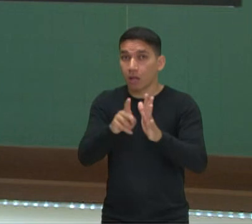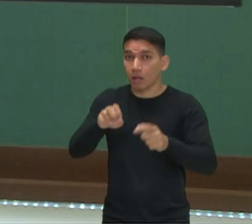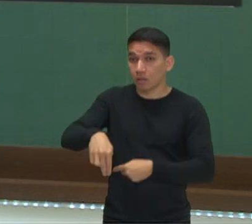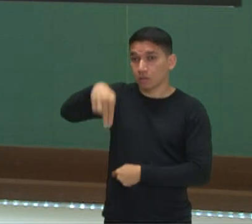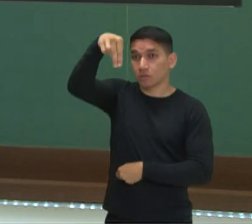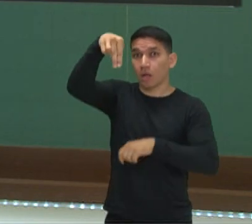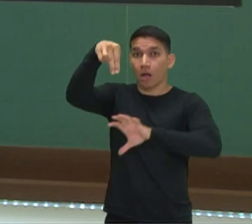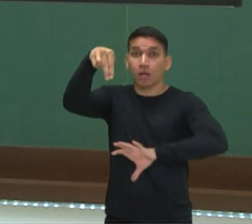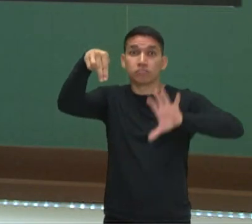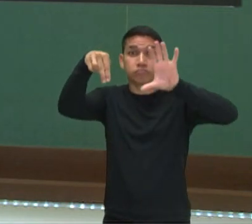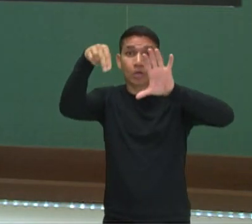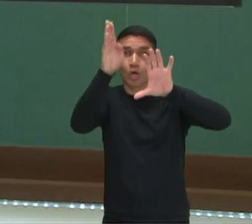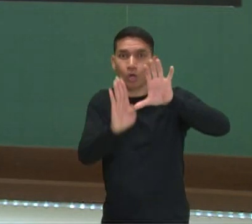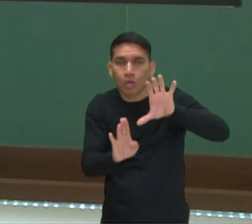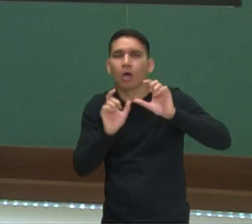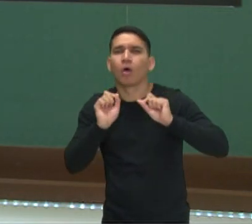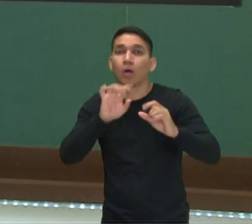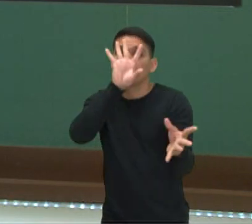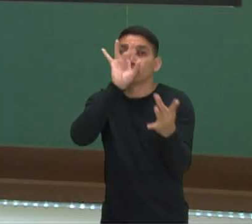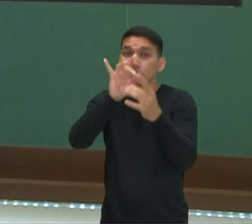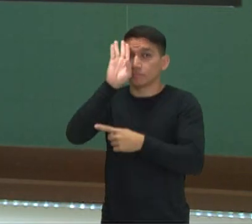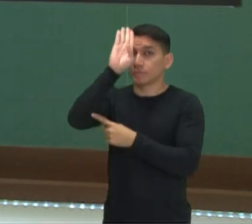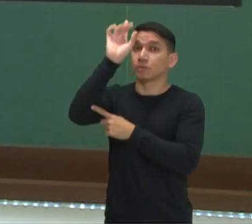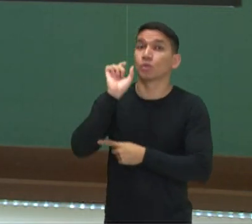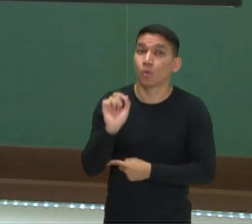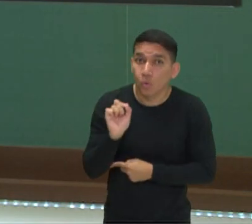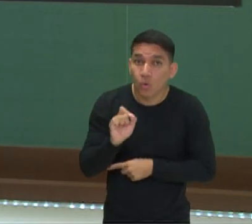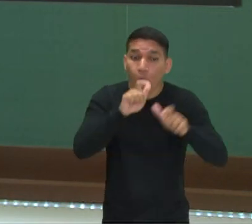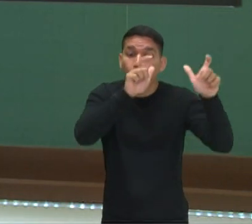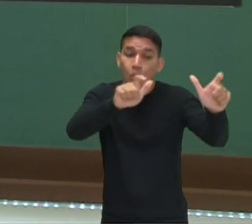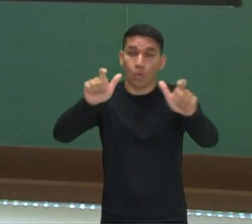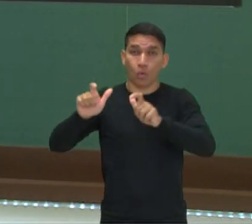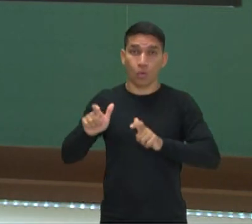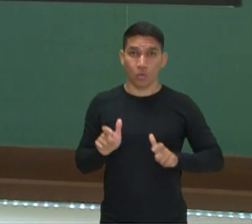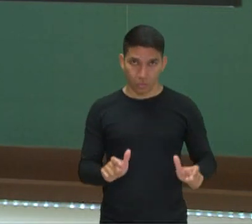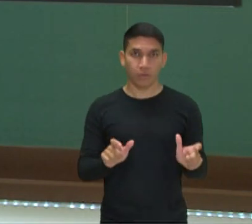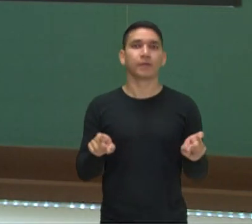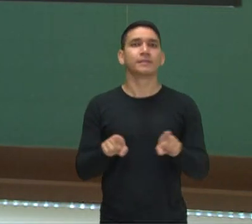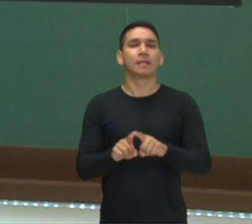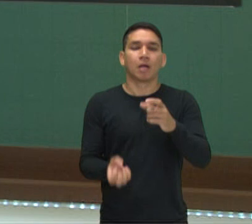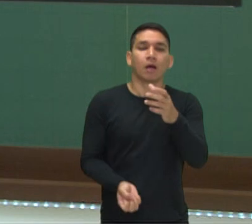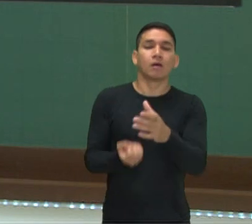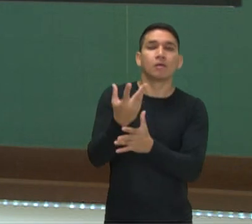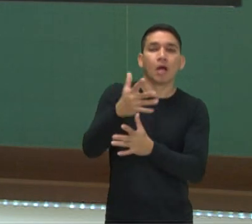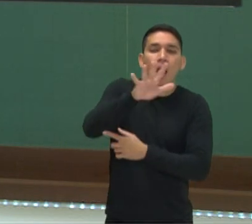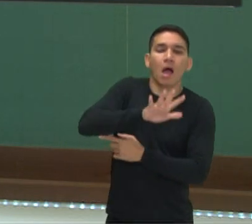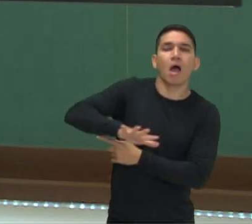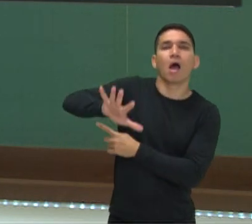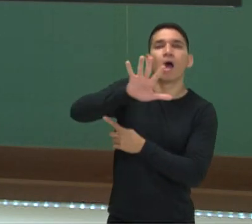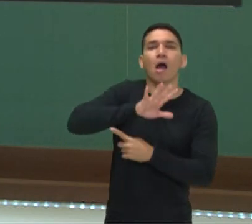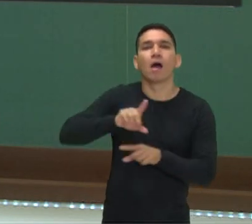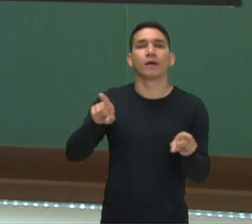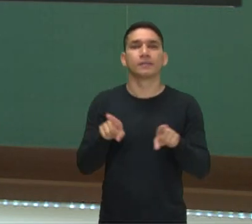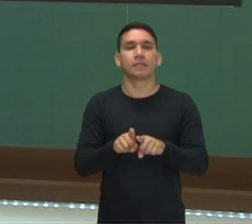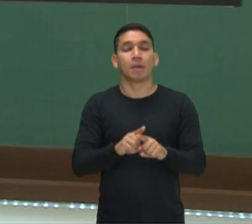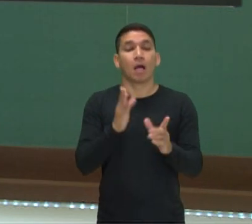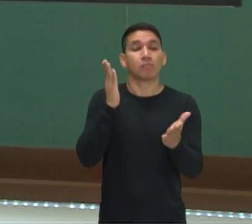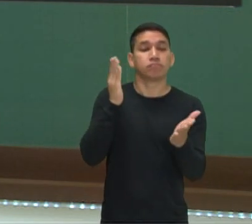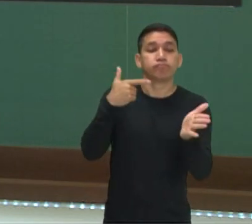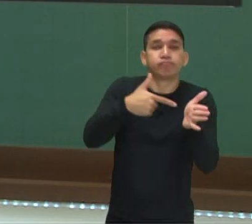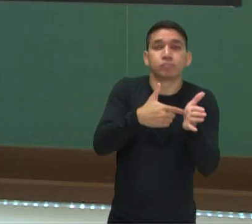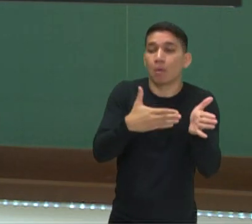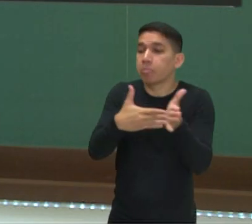norte, principalmente ligados à ideia de localização, formação ali do território, limites